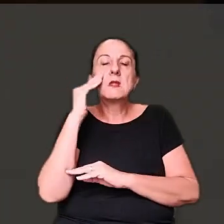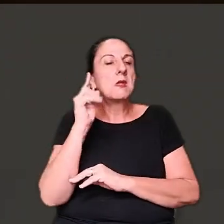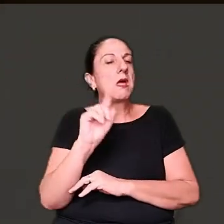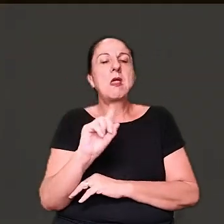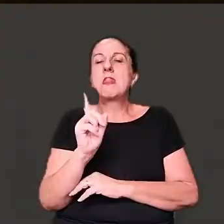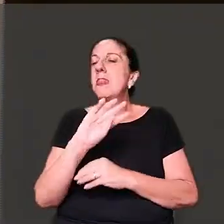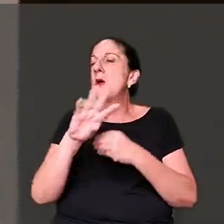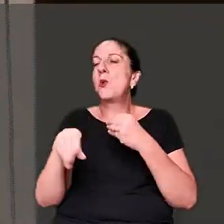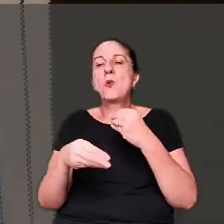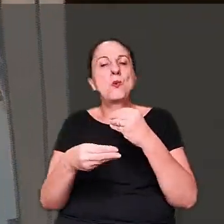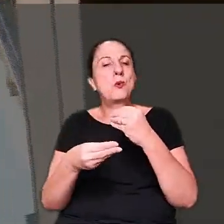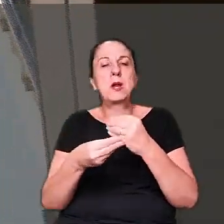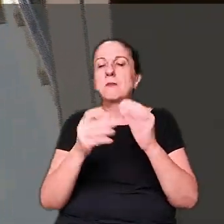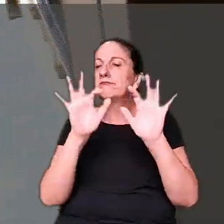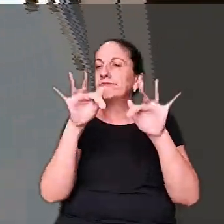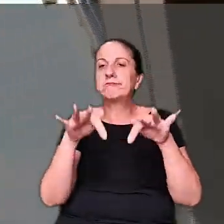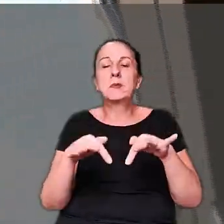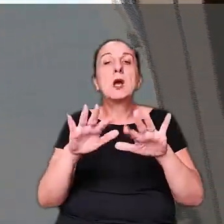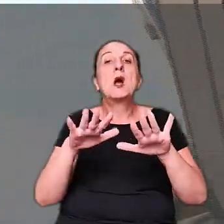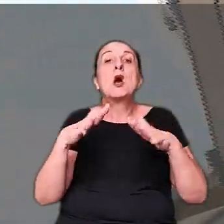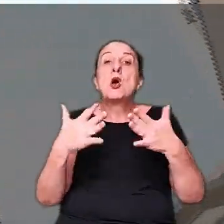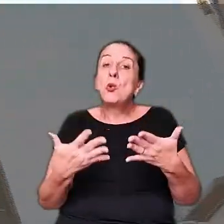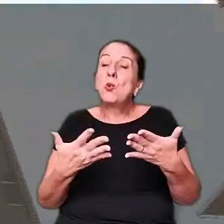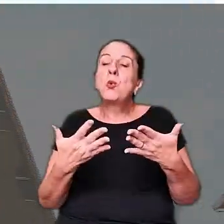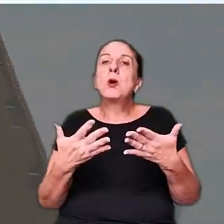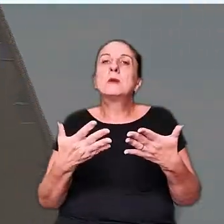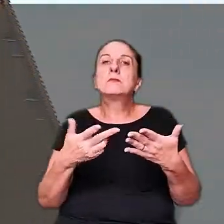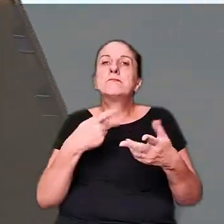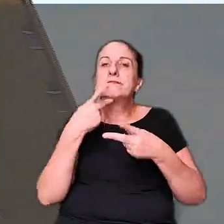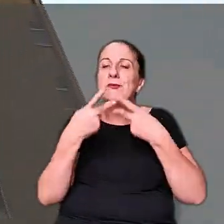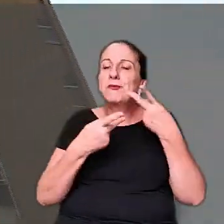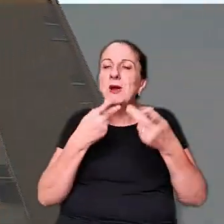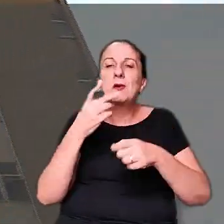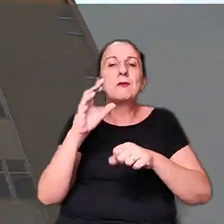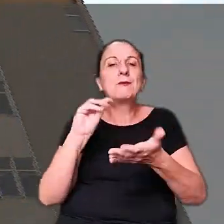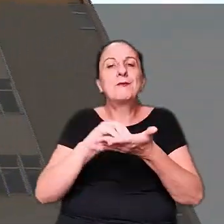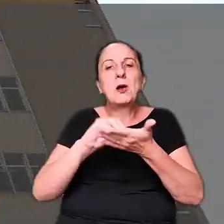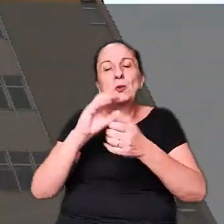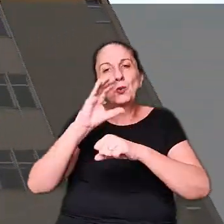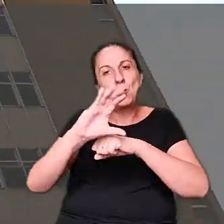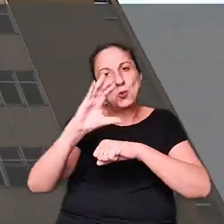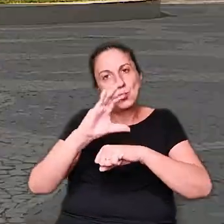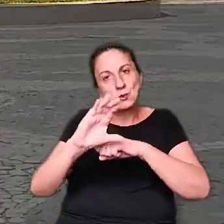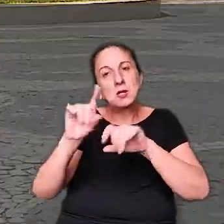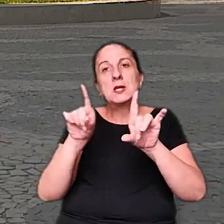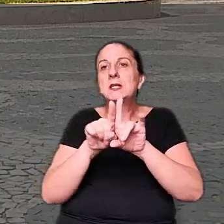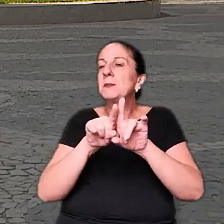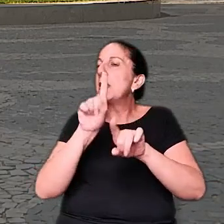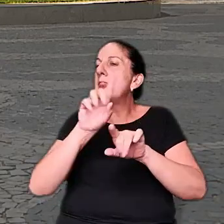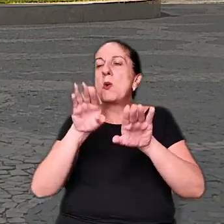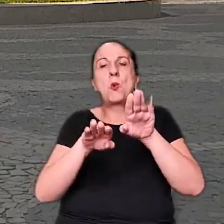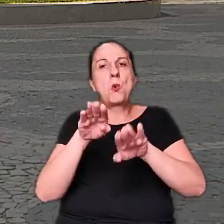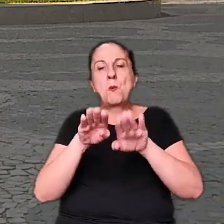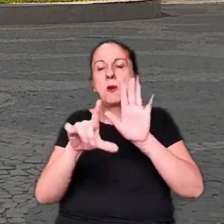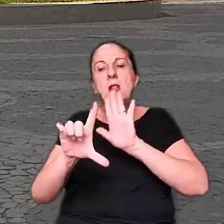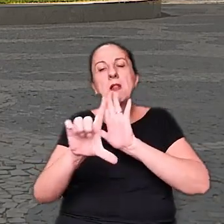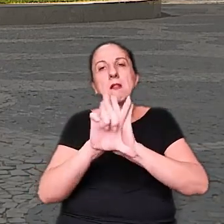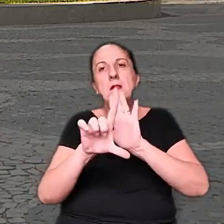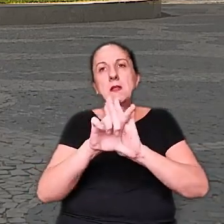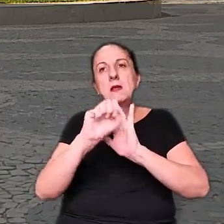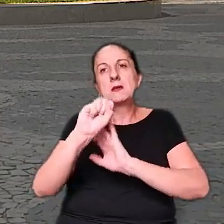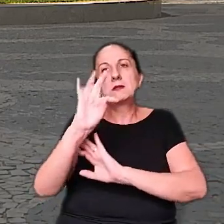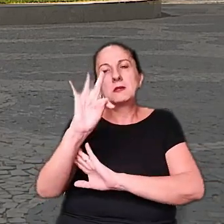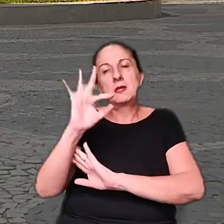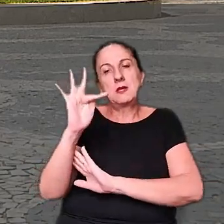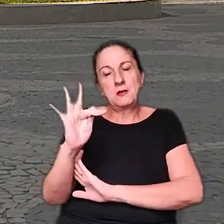por entender que não cabe ação rescisória quando a declaração de inconstitucionalidade ou de incompatibilidade de